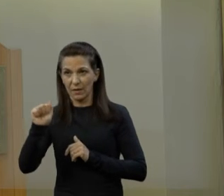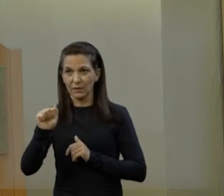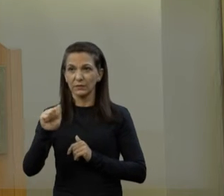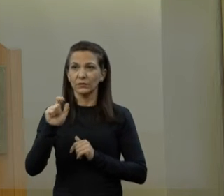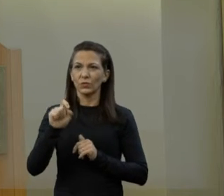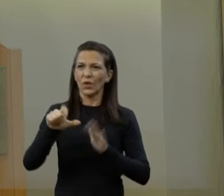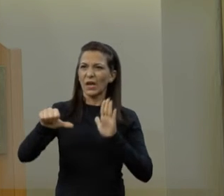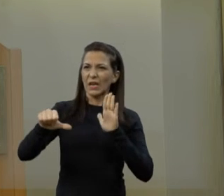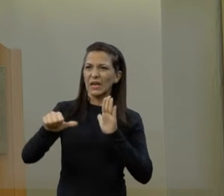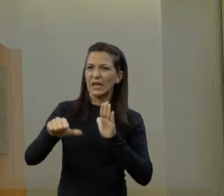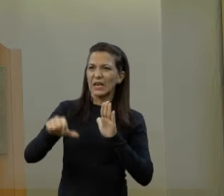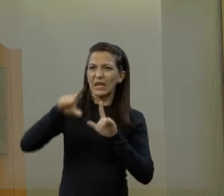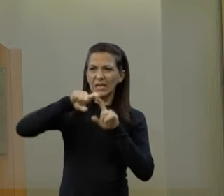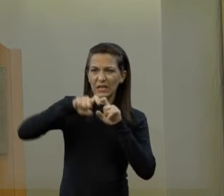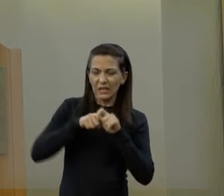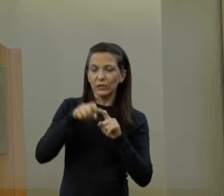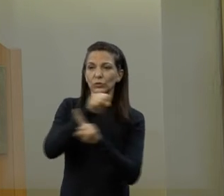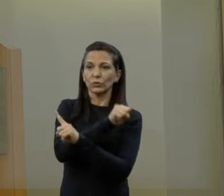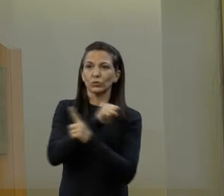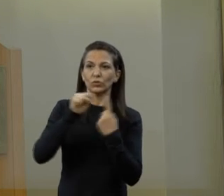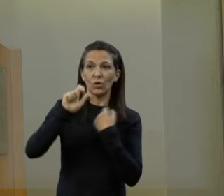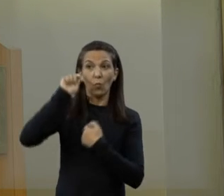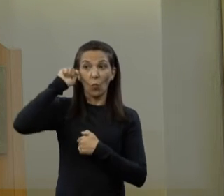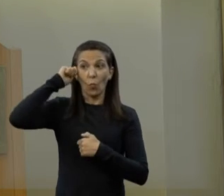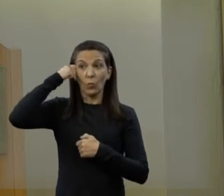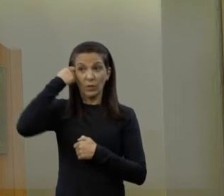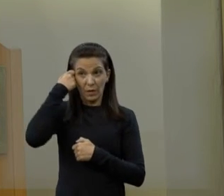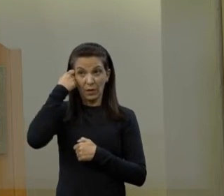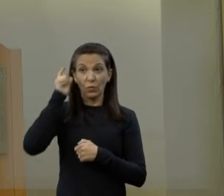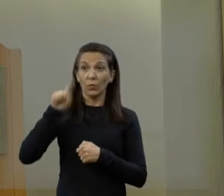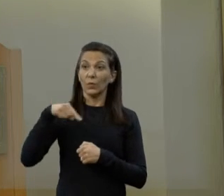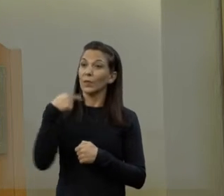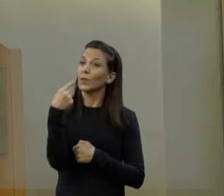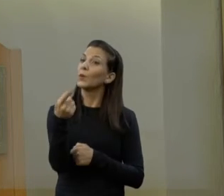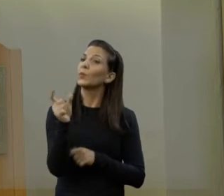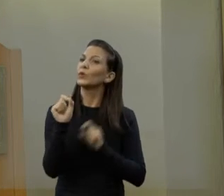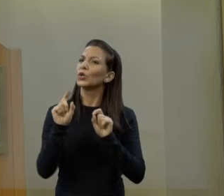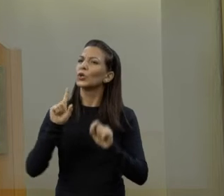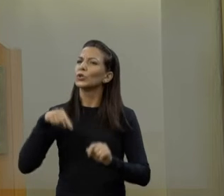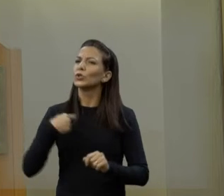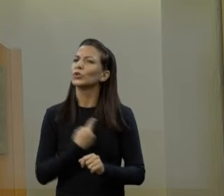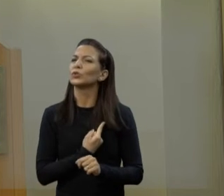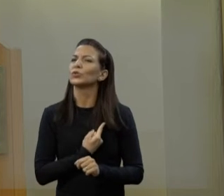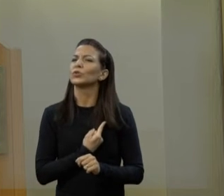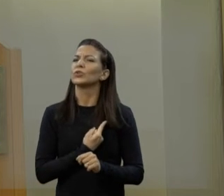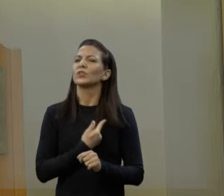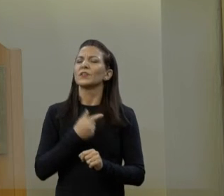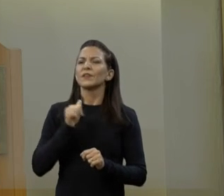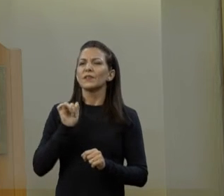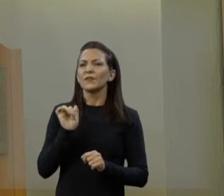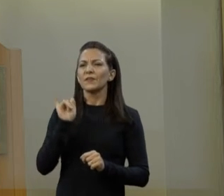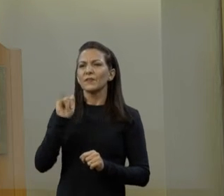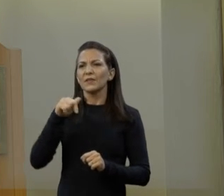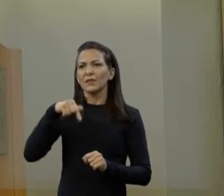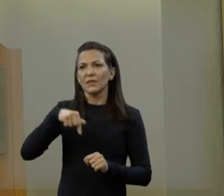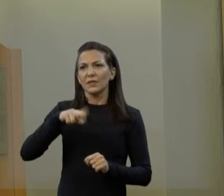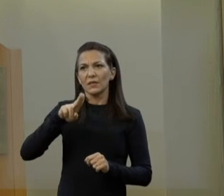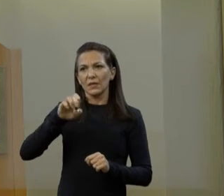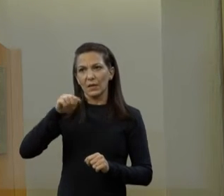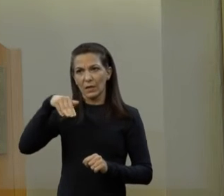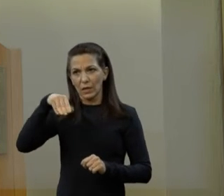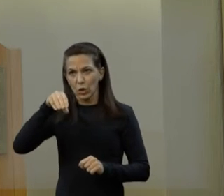agudo da crise social o negro depois que nós ficamos igual